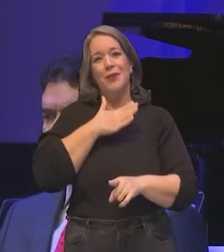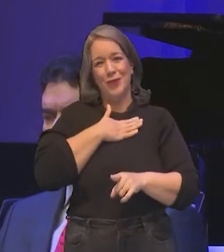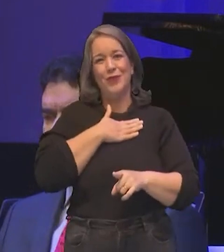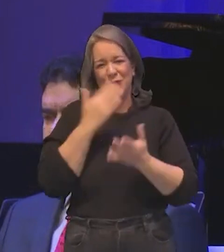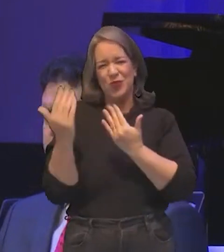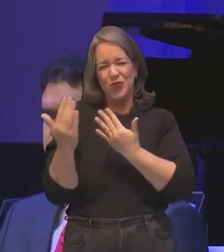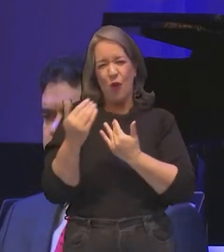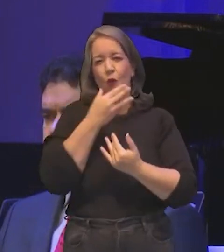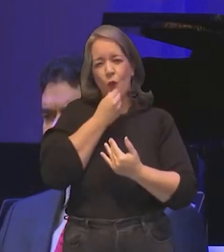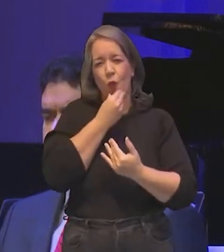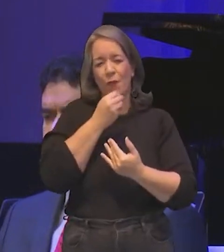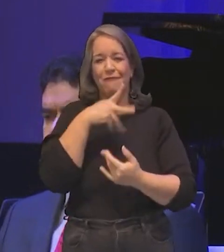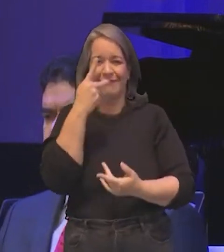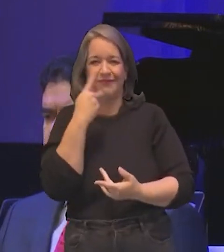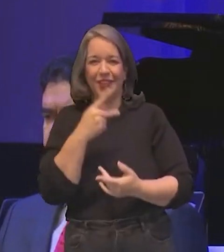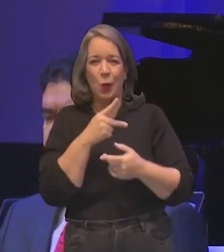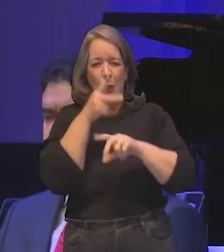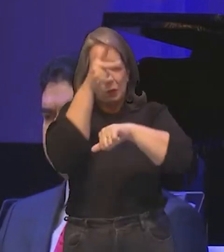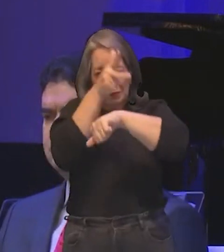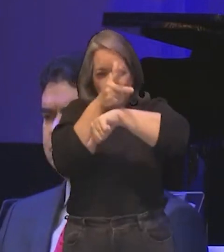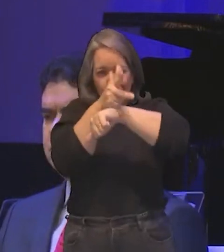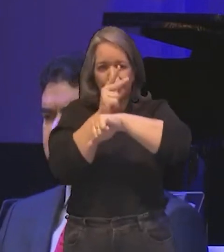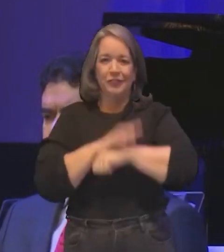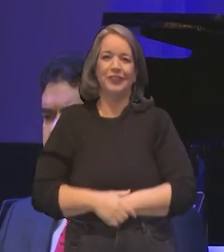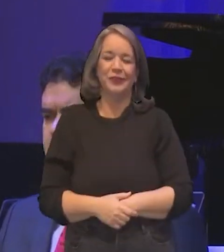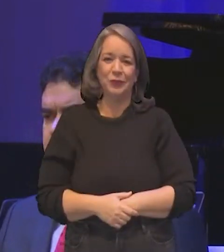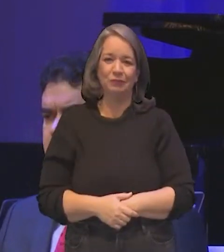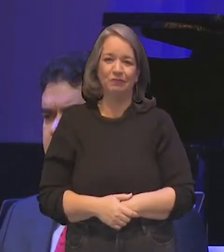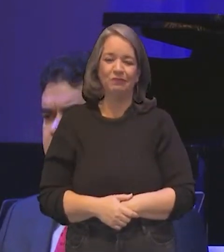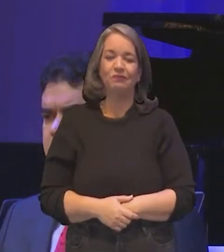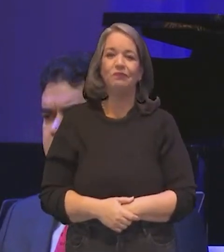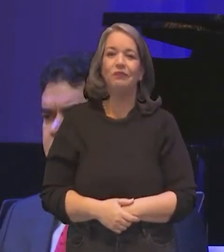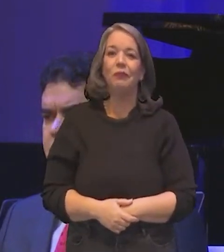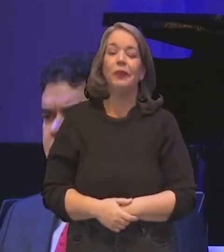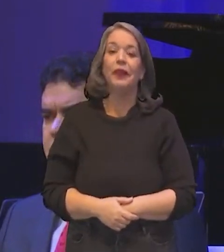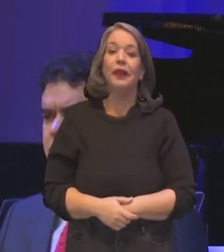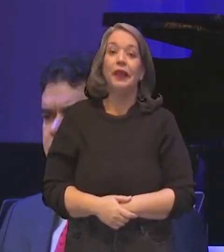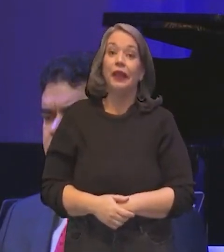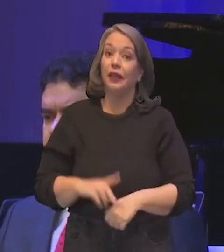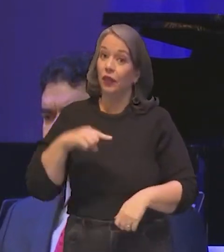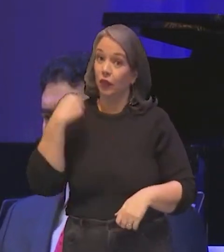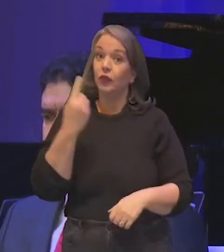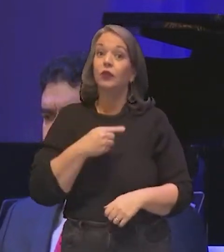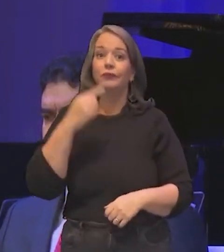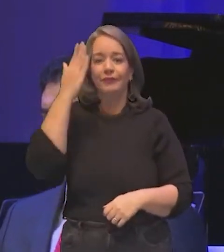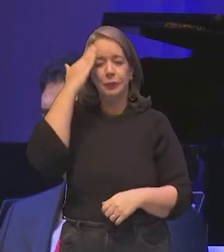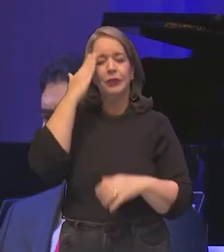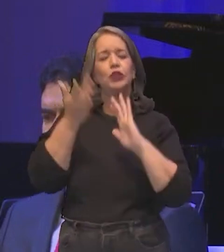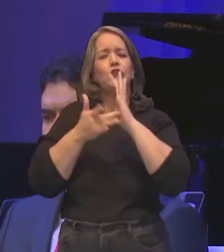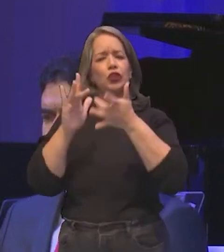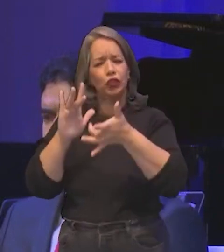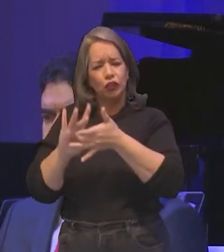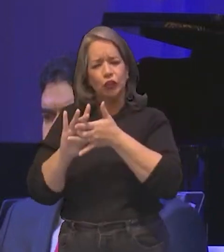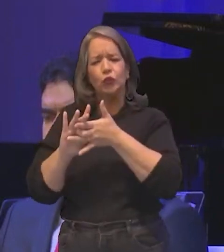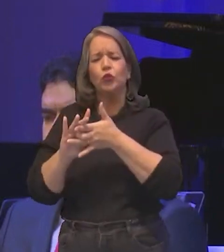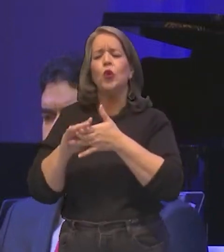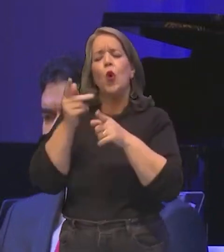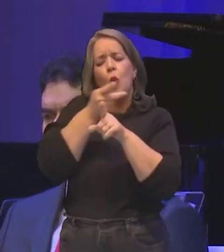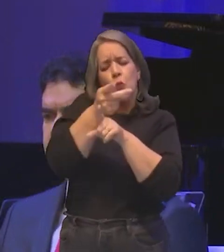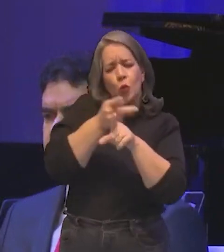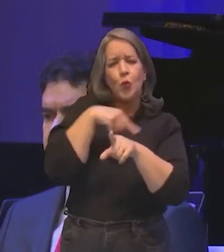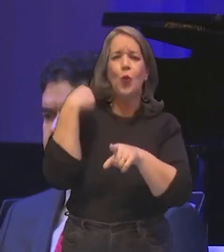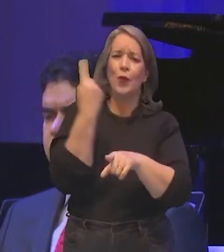nosso próprio prazer. Mas Jesus, ele vem atrás de nós, assim como ele conta e narra naquela parábola da ovelha